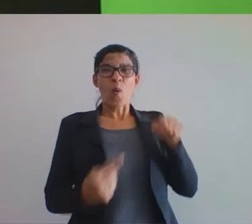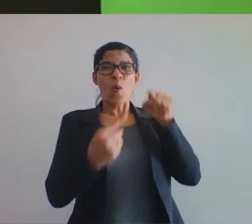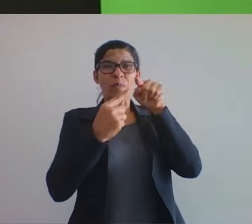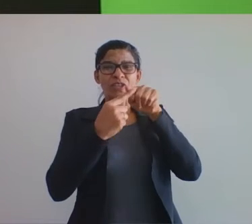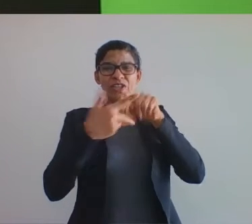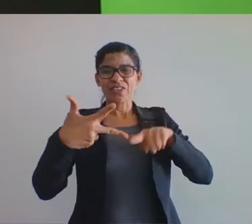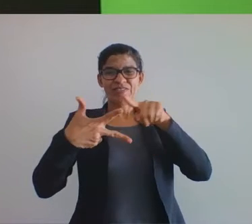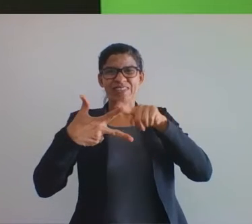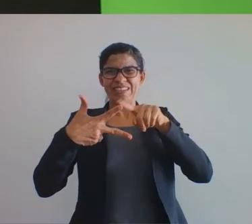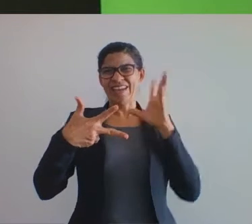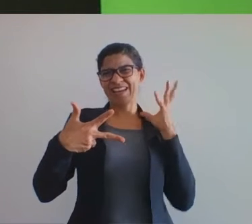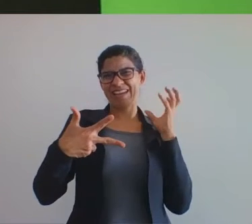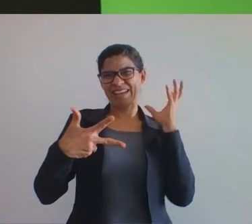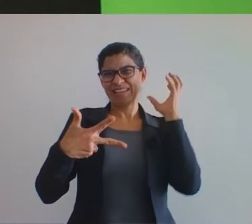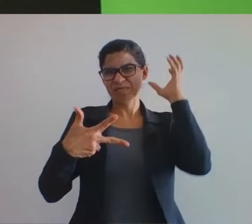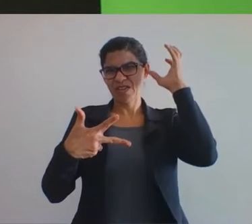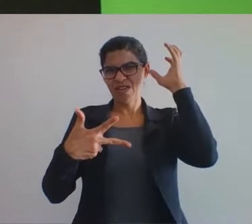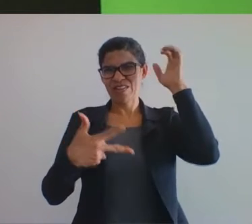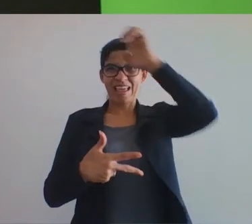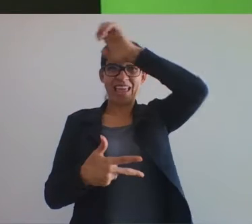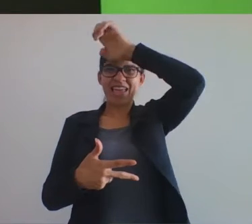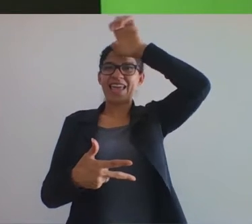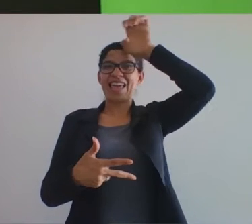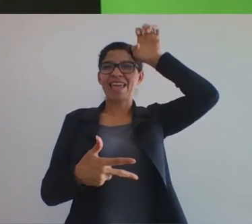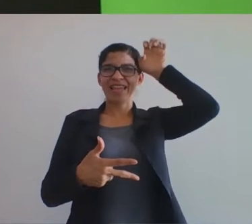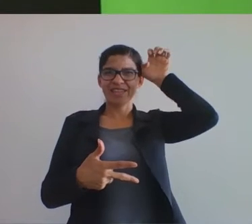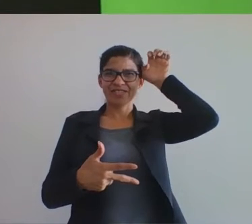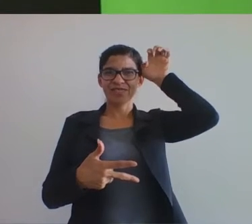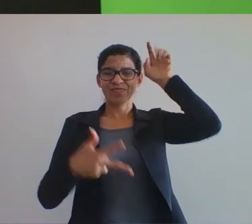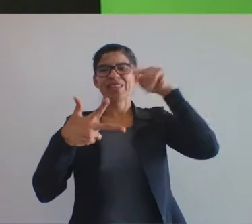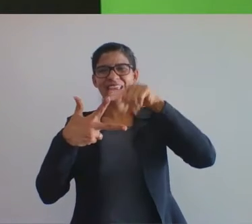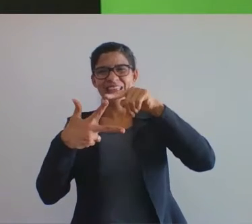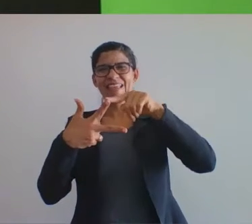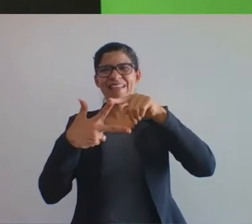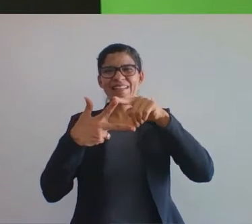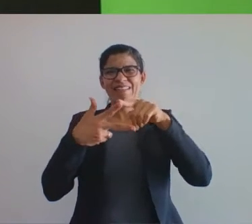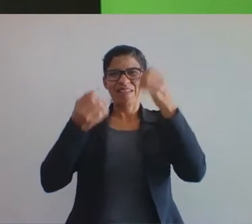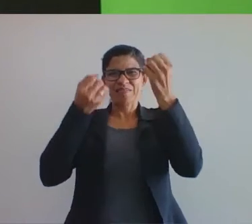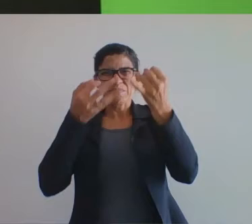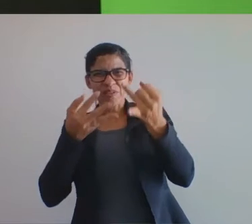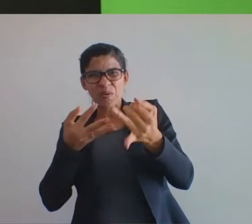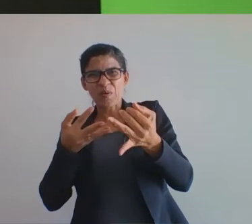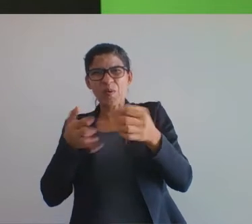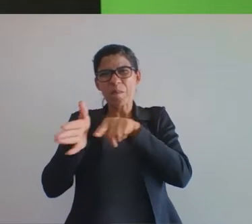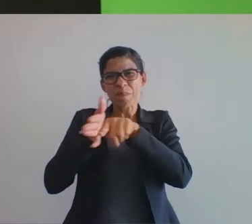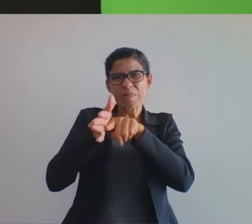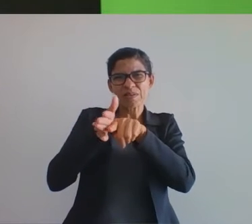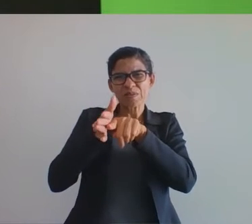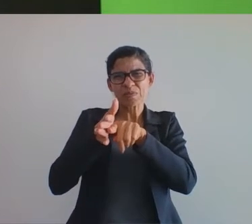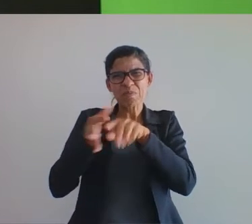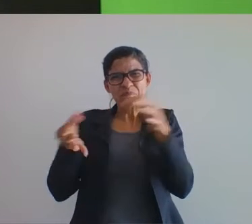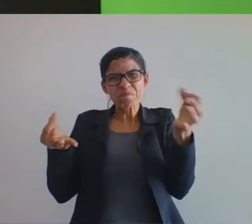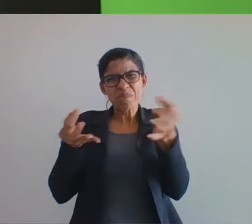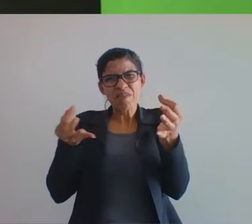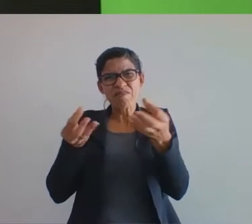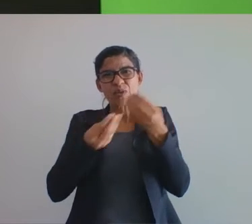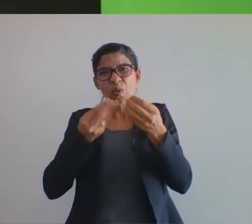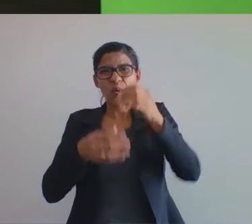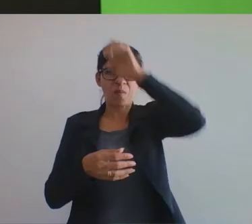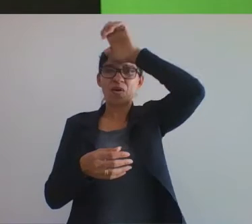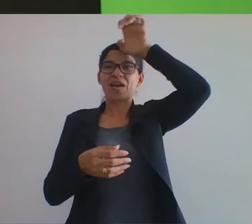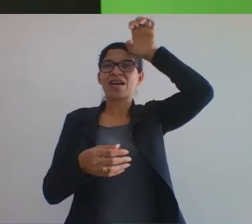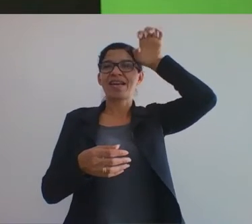era ético. Ele trabalhou muito bem a questão ética. Ele queria mostrar como as pessoas podem ser